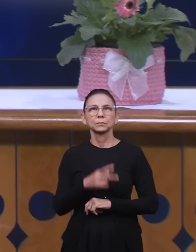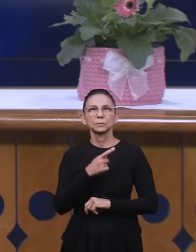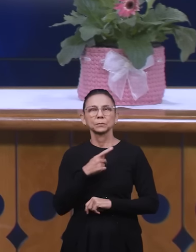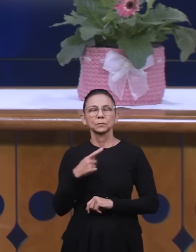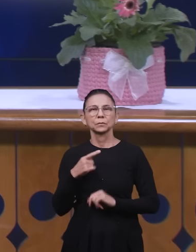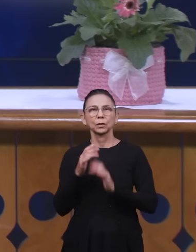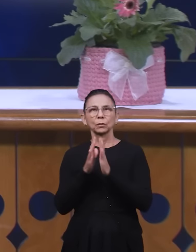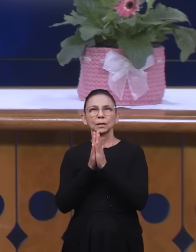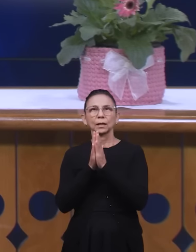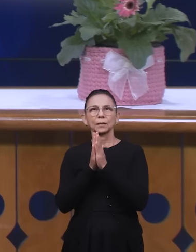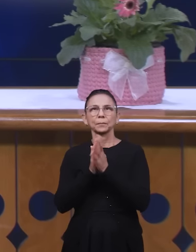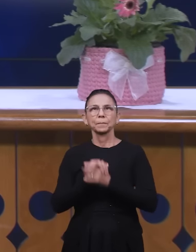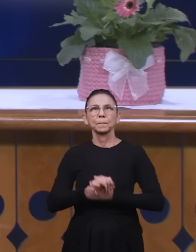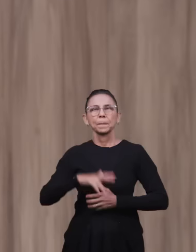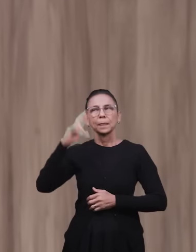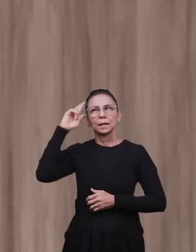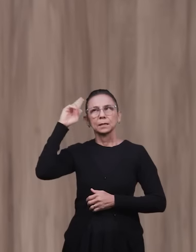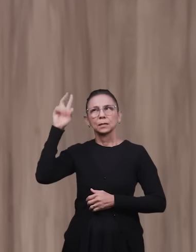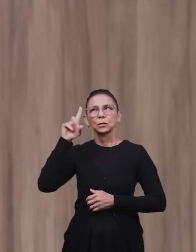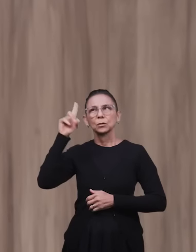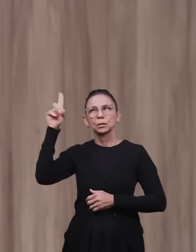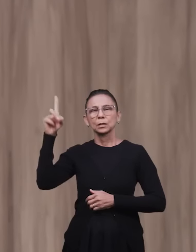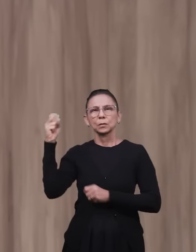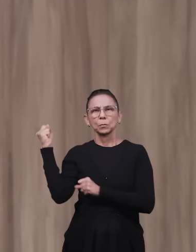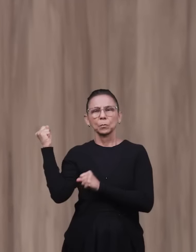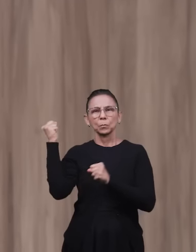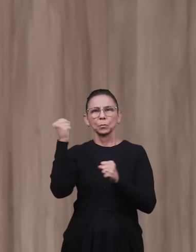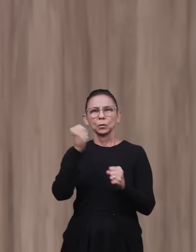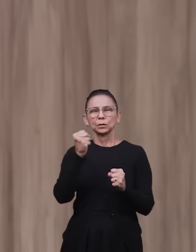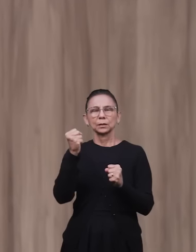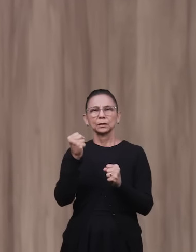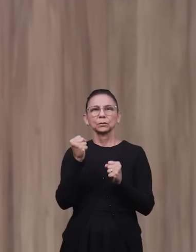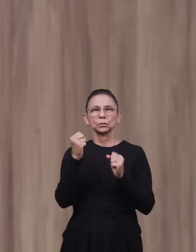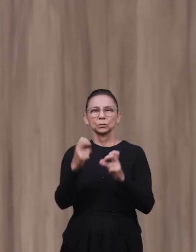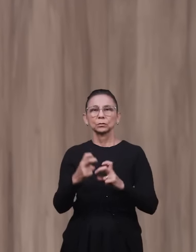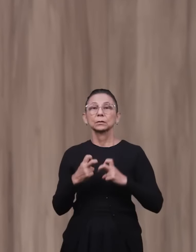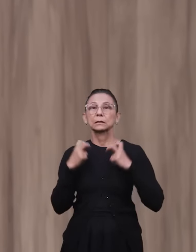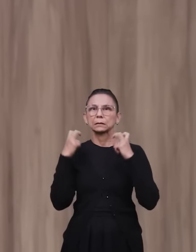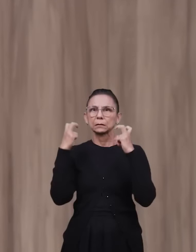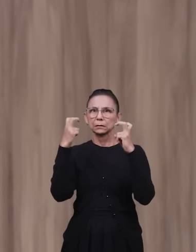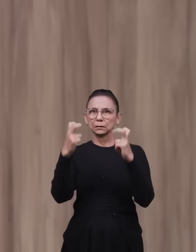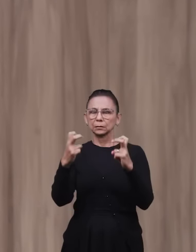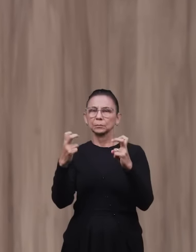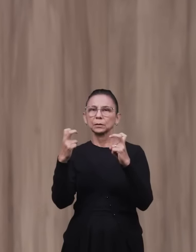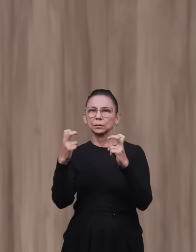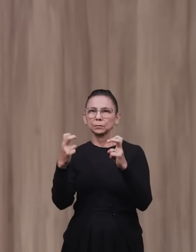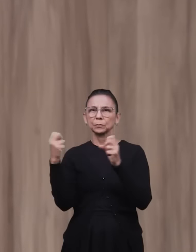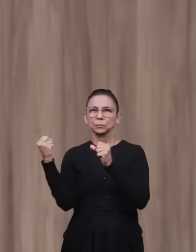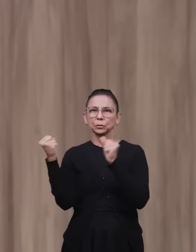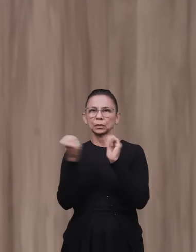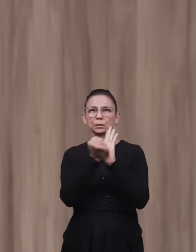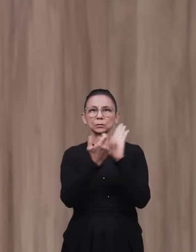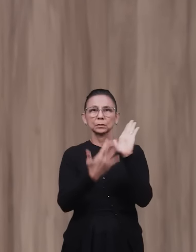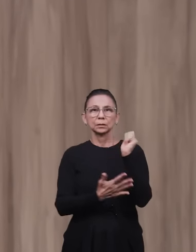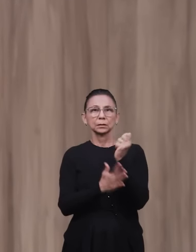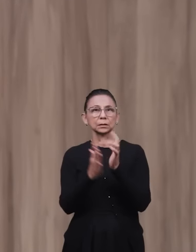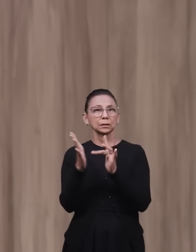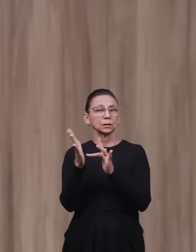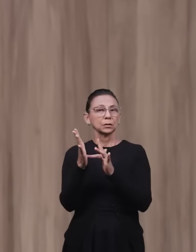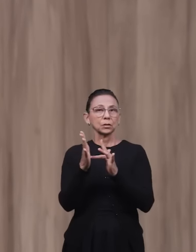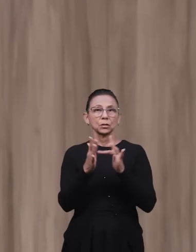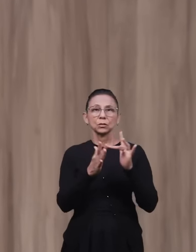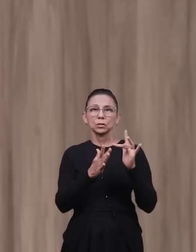intercessão ao Senhor. Senhor nosso Deus, Deus Todo-Poderoso, nós clamamos pelo poder do sangue